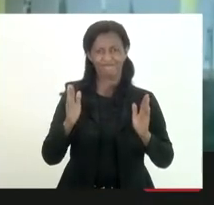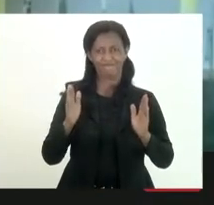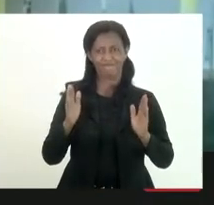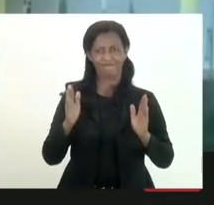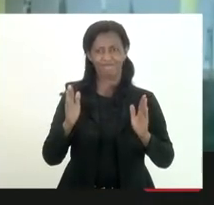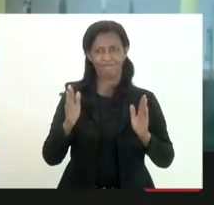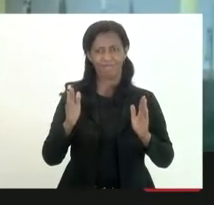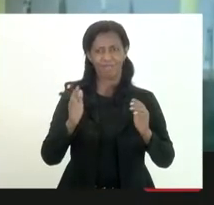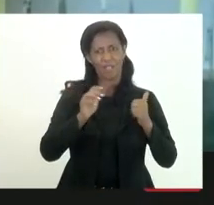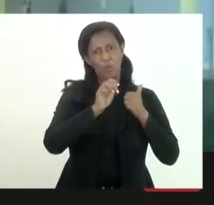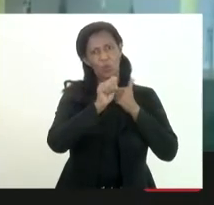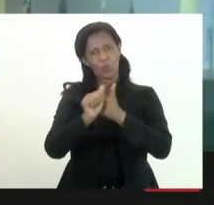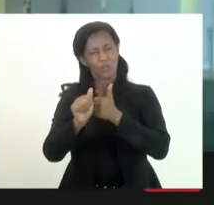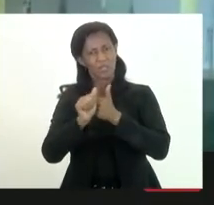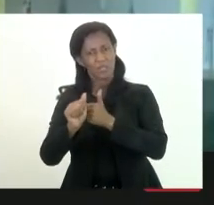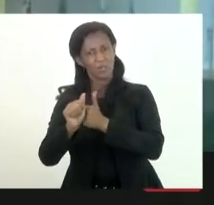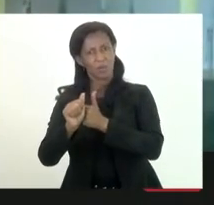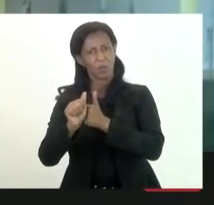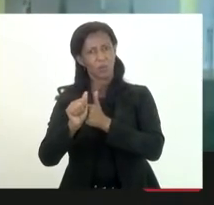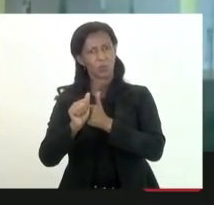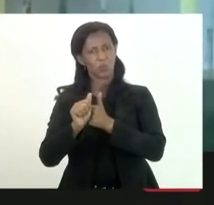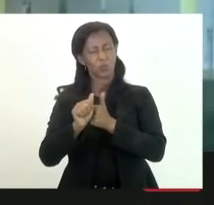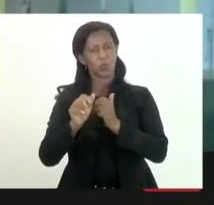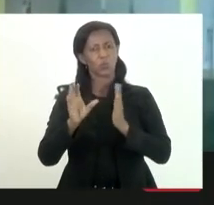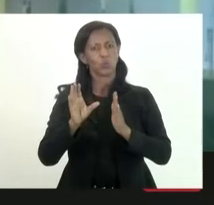alguns segmentos do conceito do